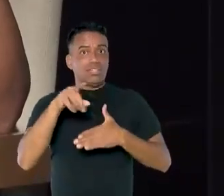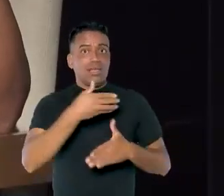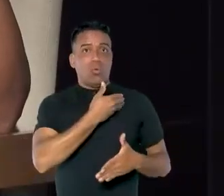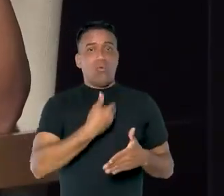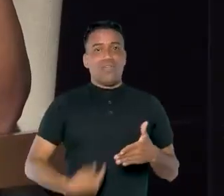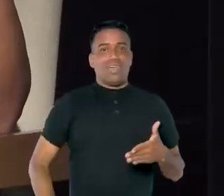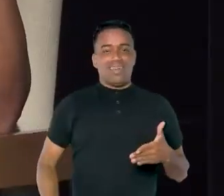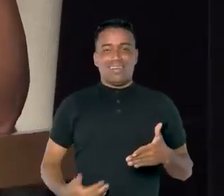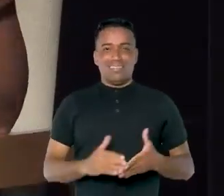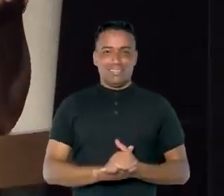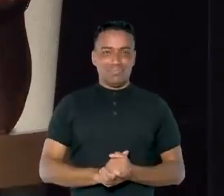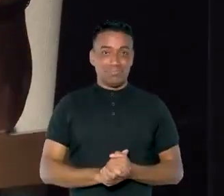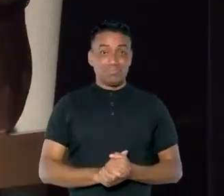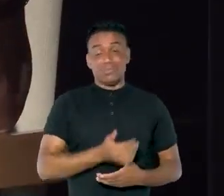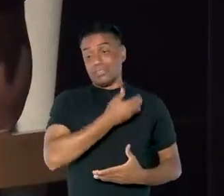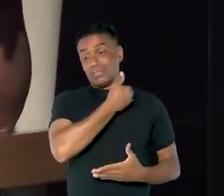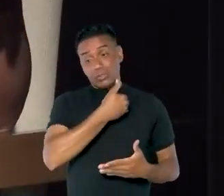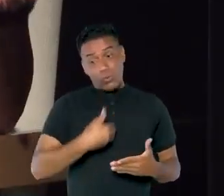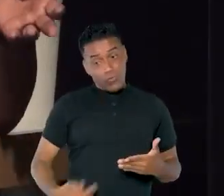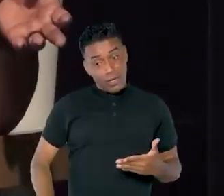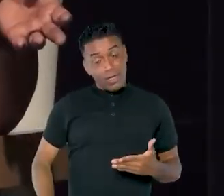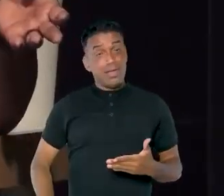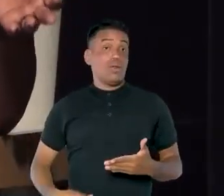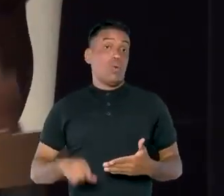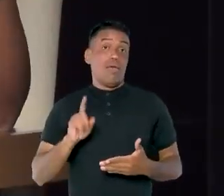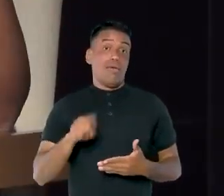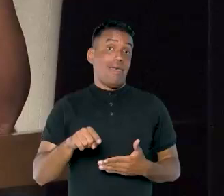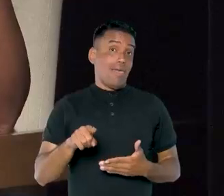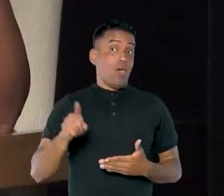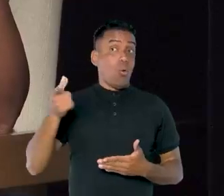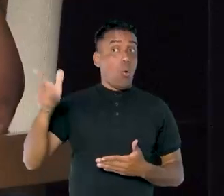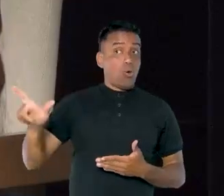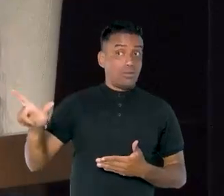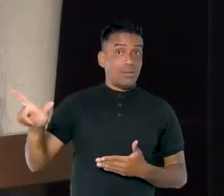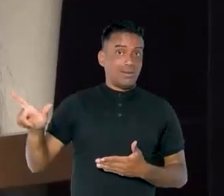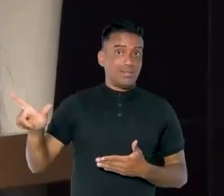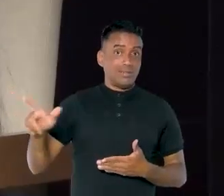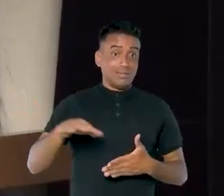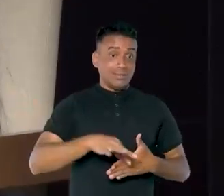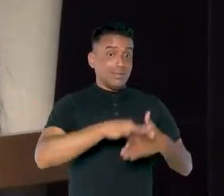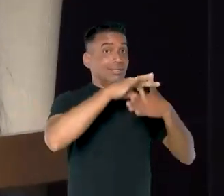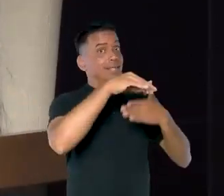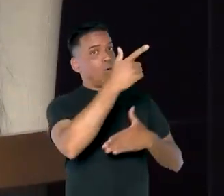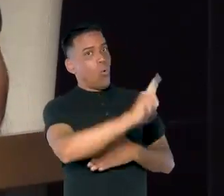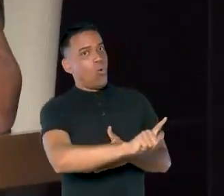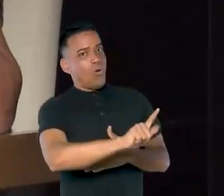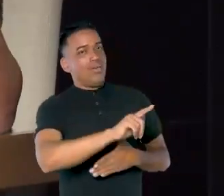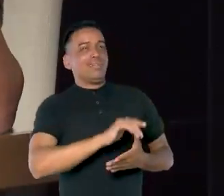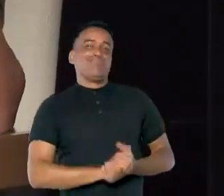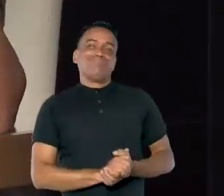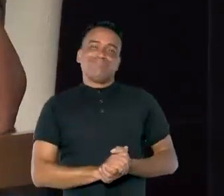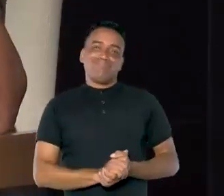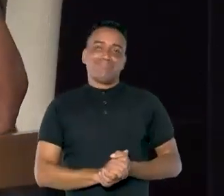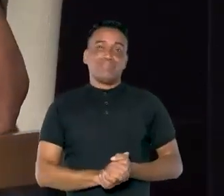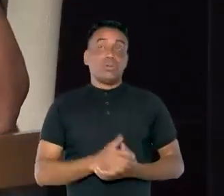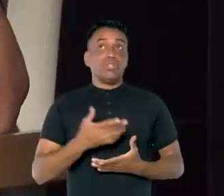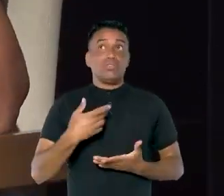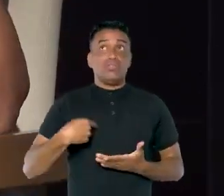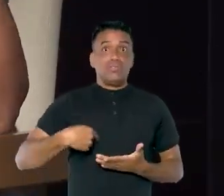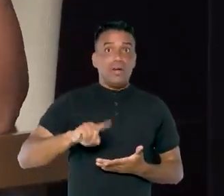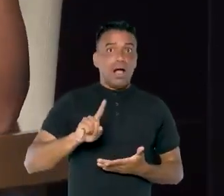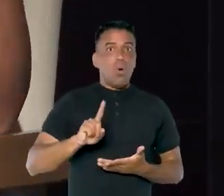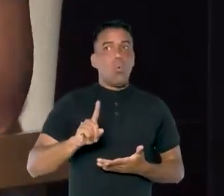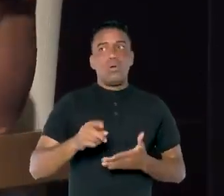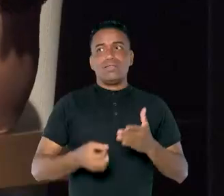governo. E governo é uma coisa, líder é outra coisa. Então, quando eles vão para... A